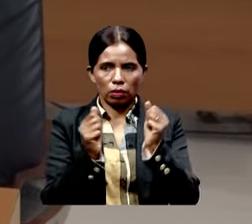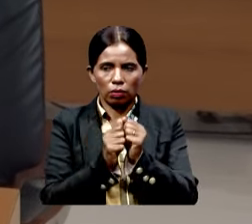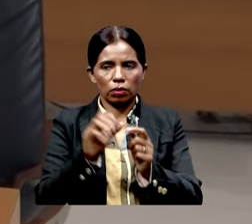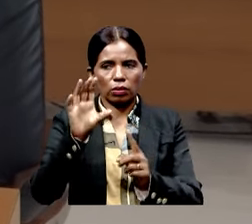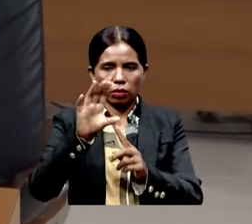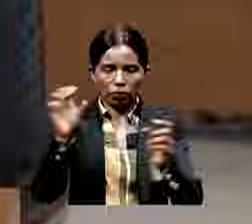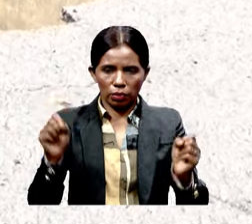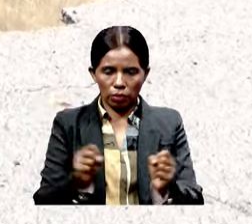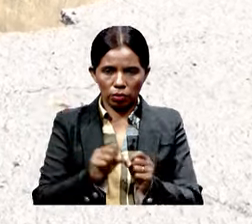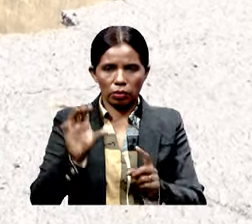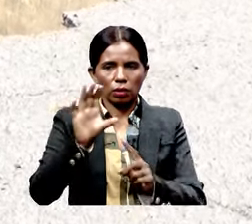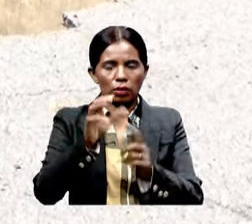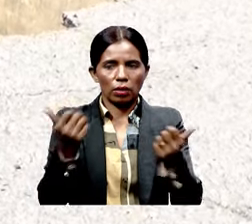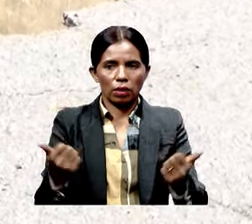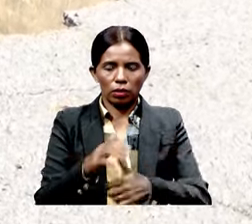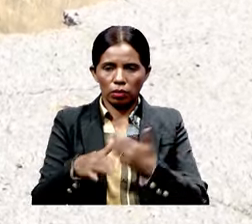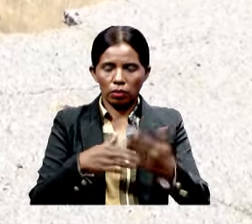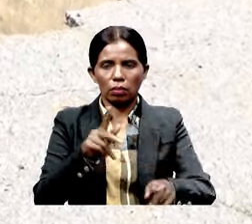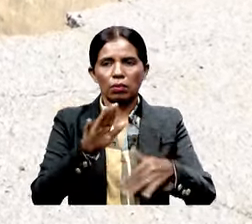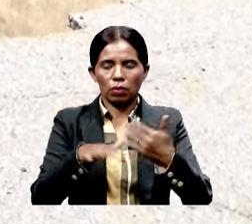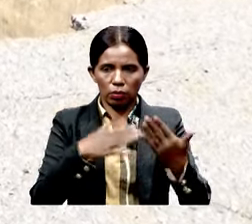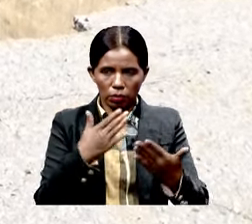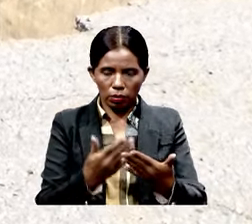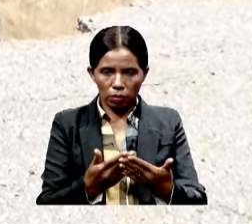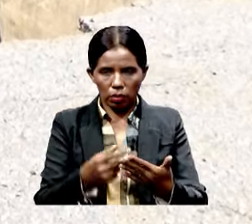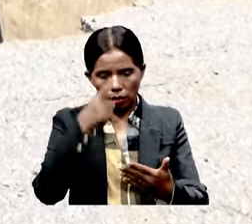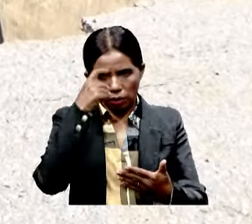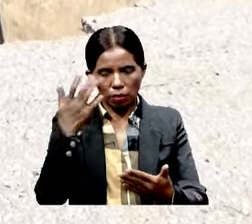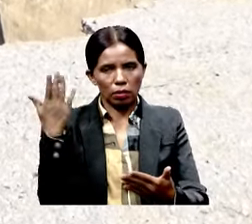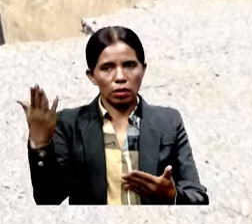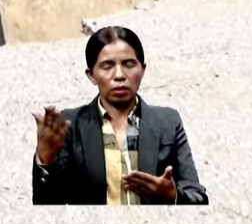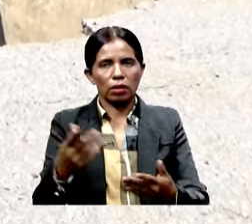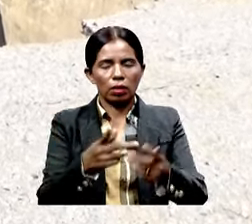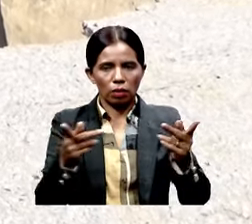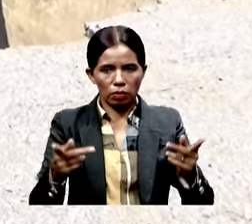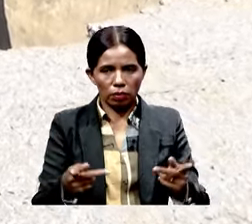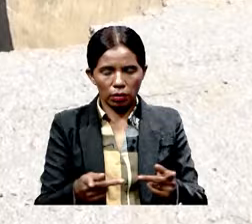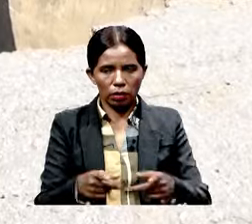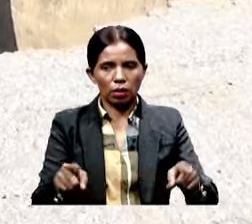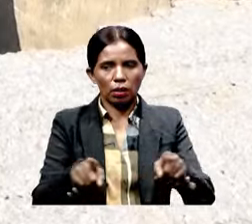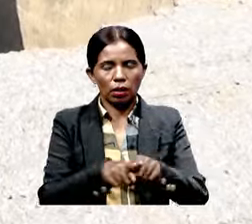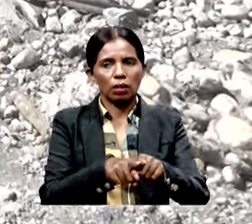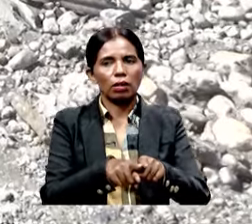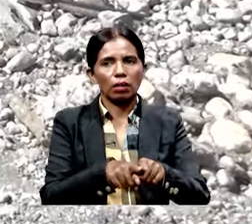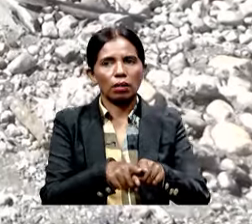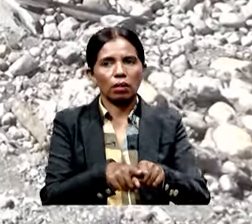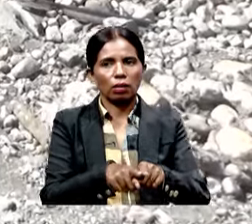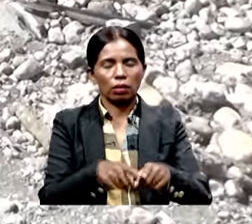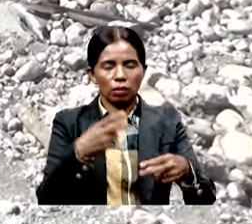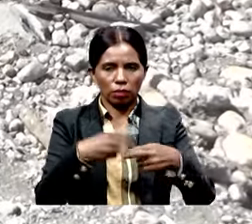fesuku se fel dia sira o komendar sir nebe tamba i harai pedasu kire na bamak sai hera ne sen ya